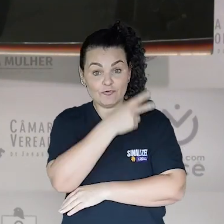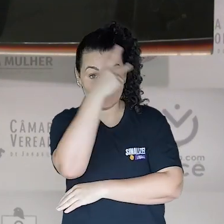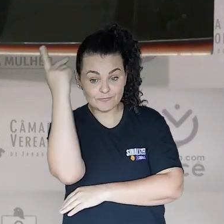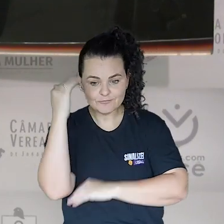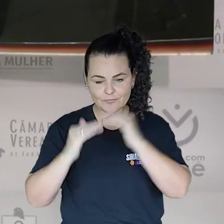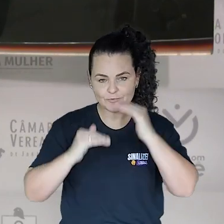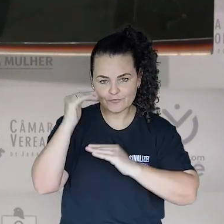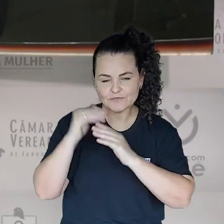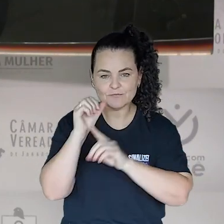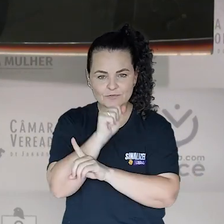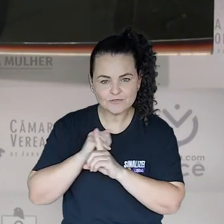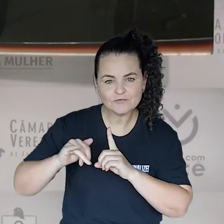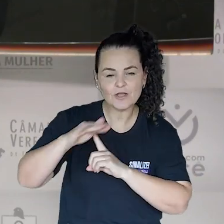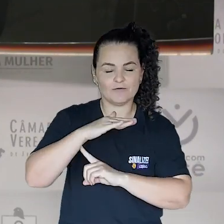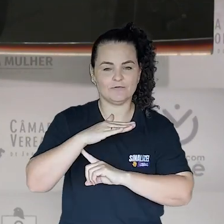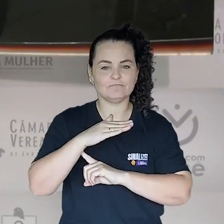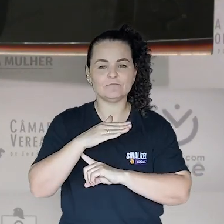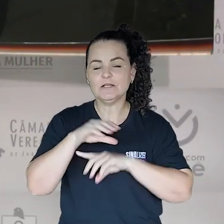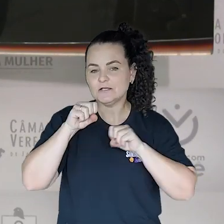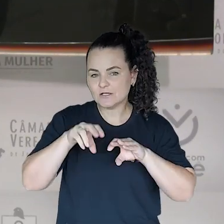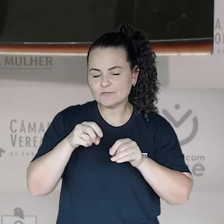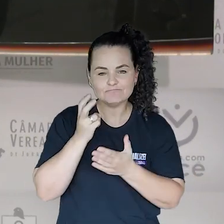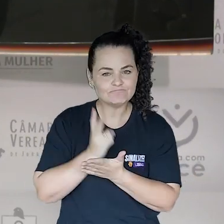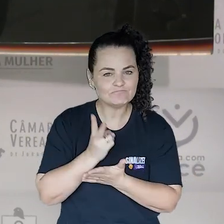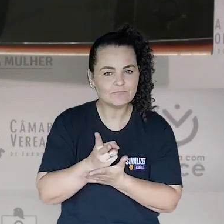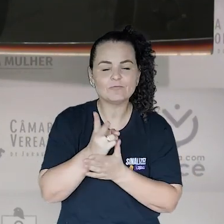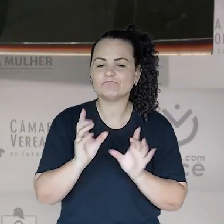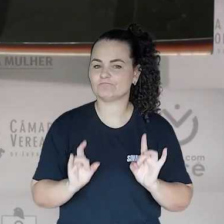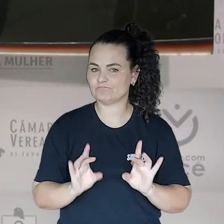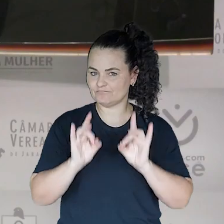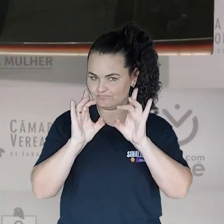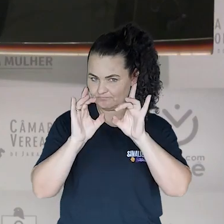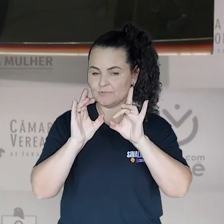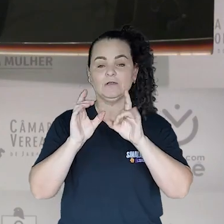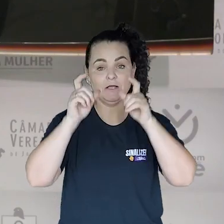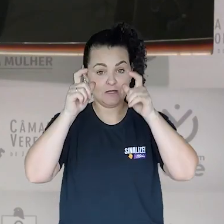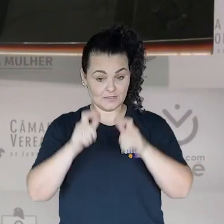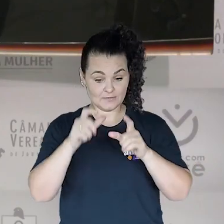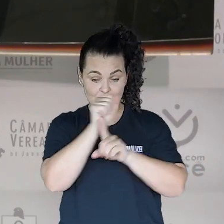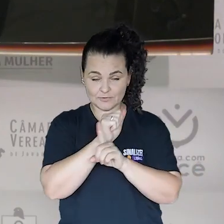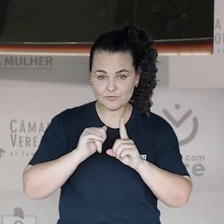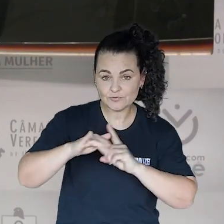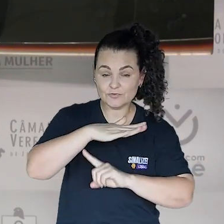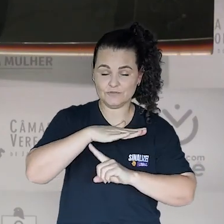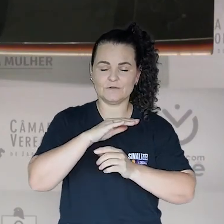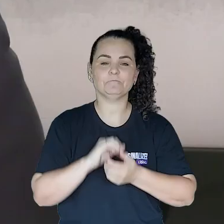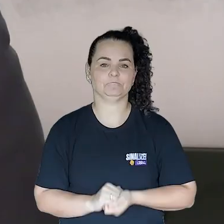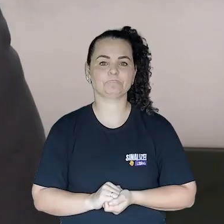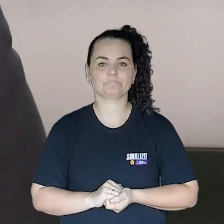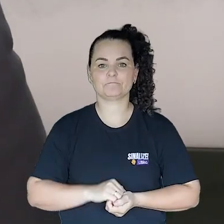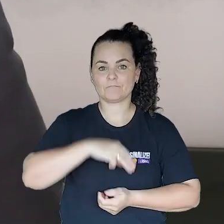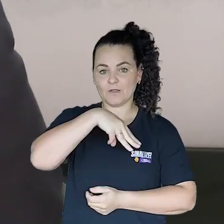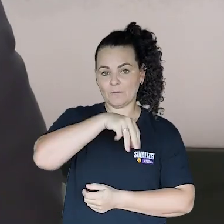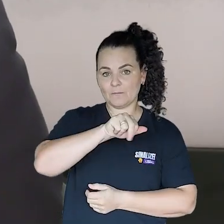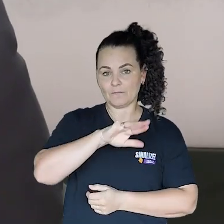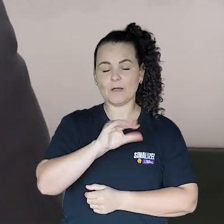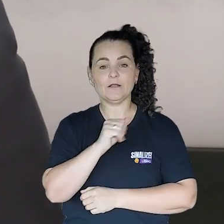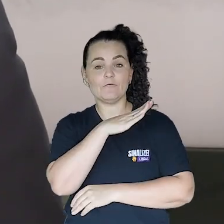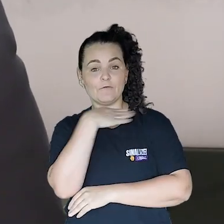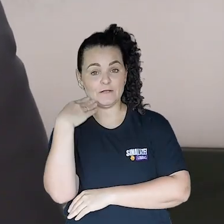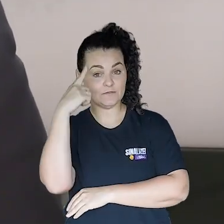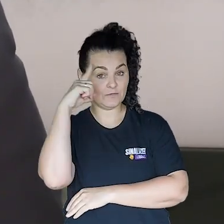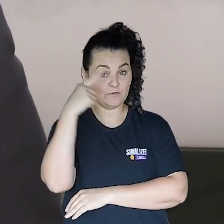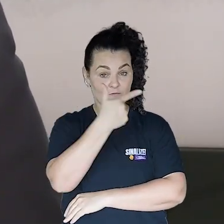sociais promovendo a educação continuada e especializada na área de serviço social Maria Edit